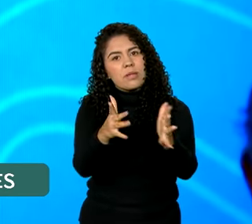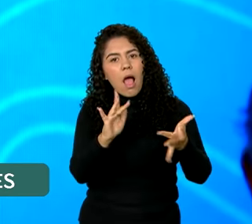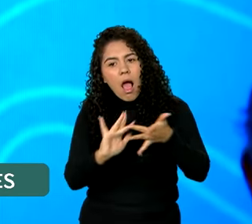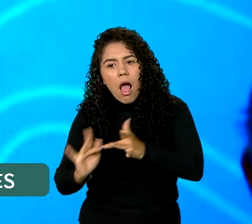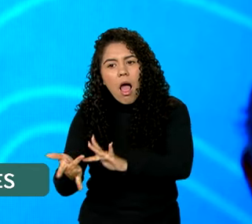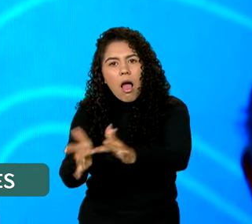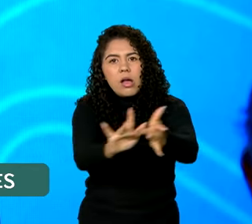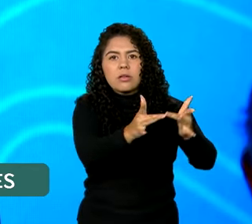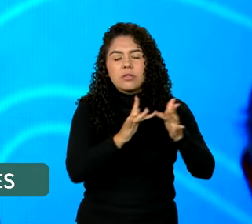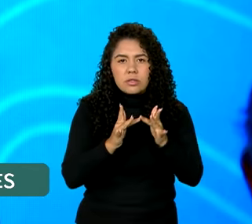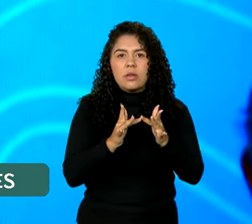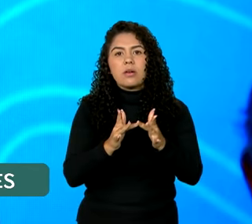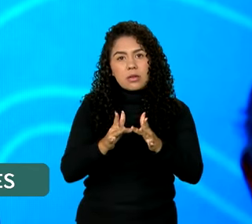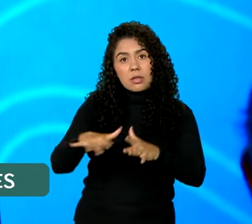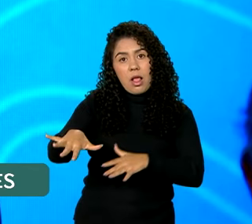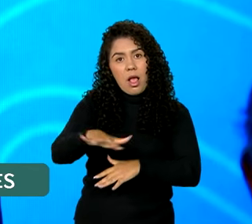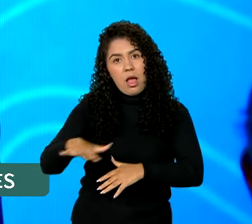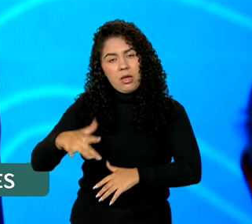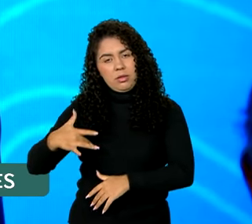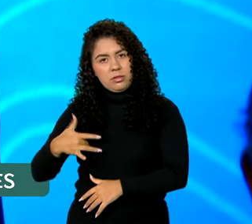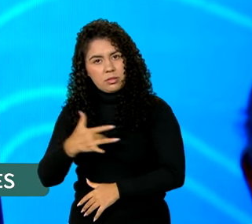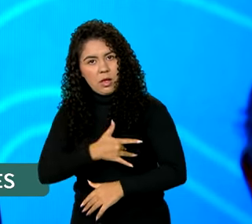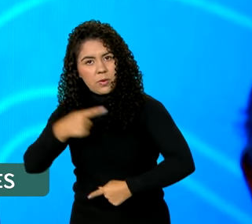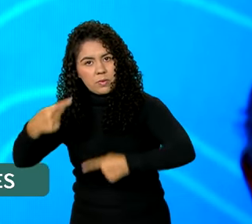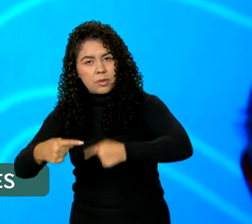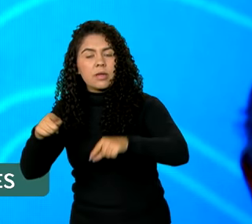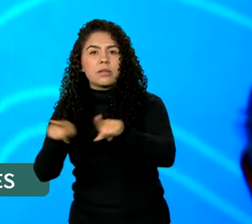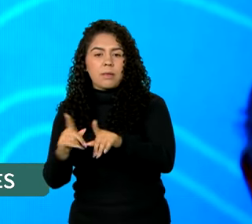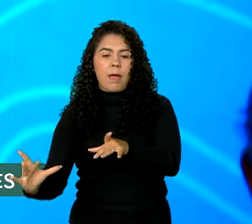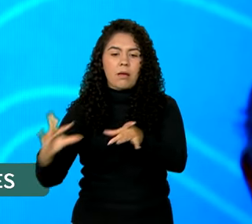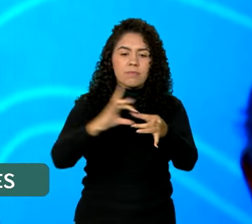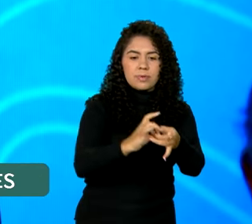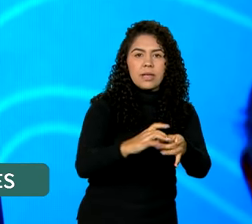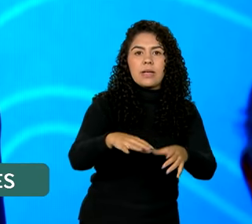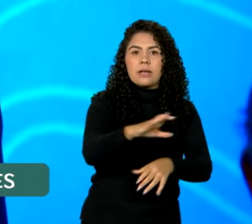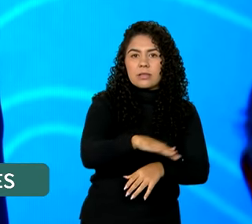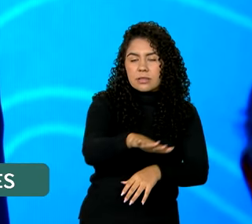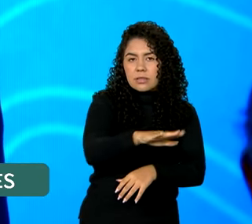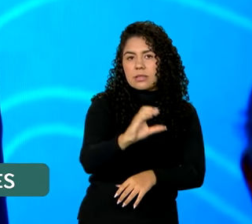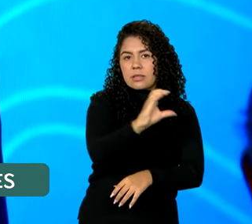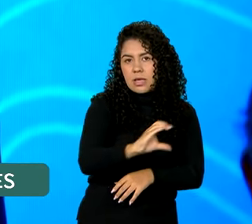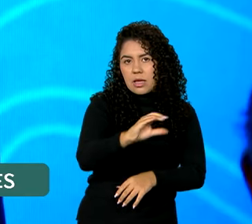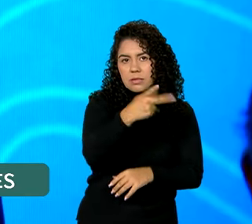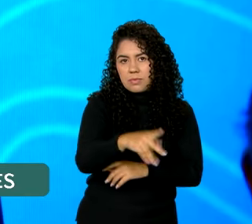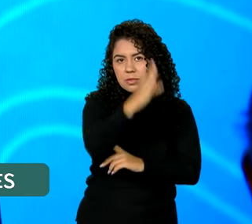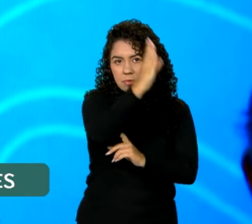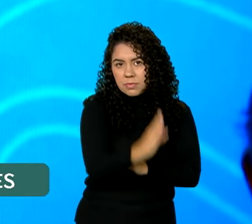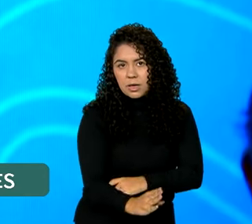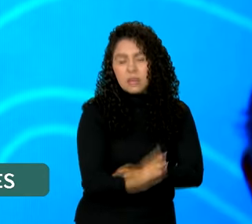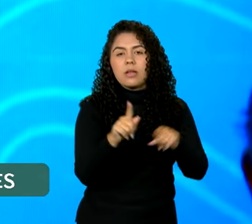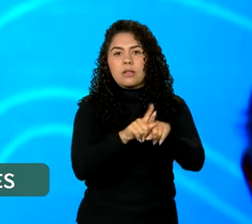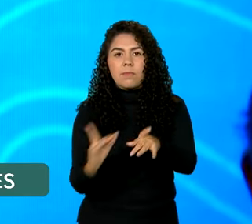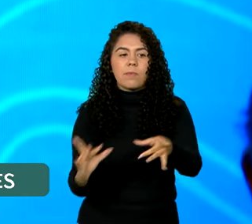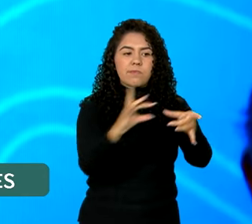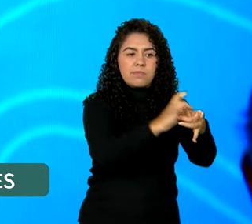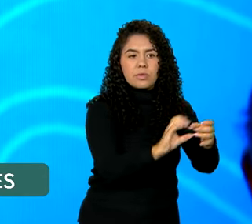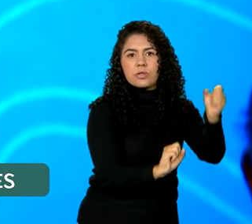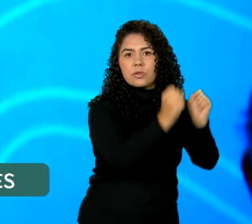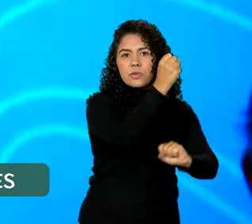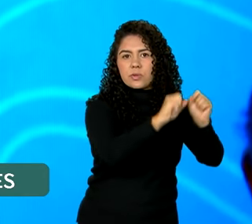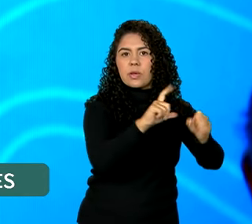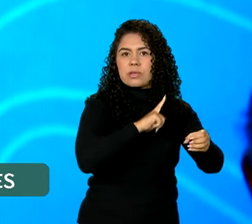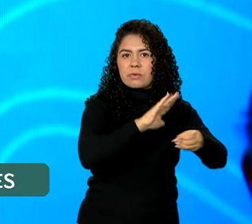virtuosa entre a política de saúde, a ciência brasileira e a reindustrialização do Brasil sob bases